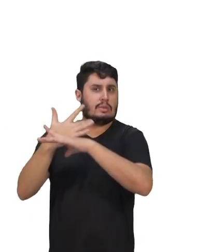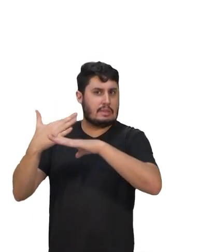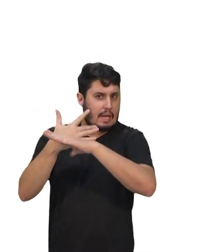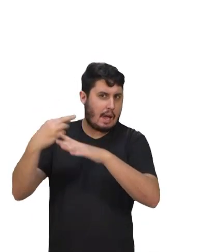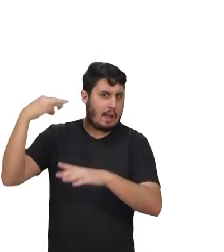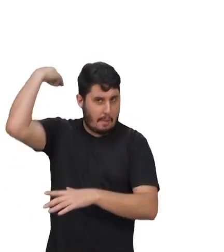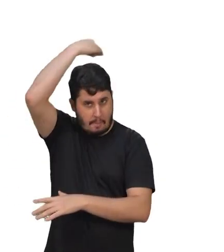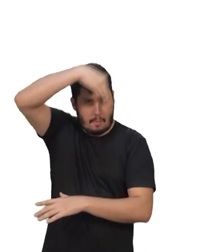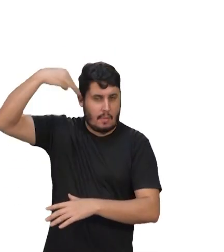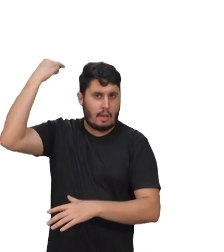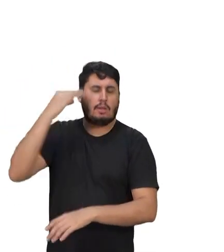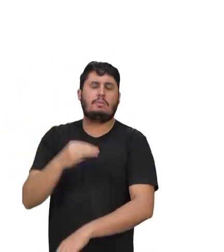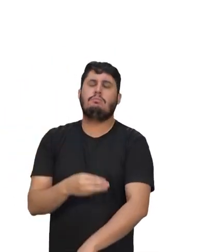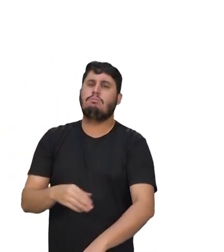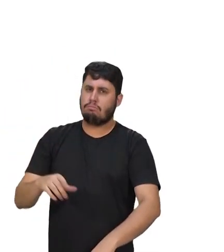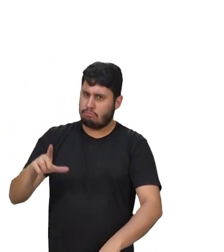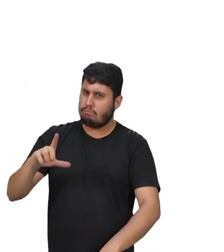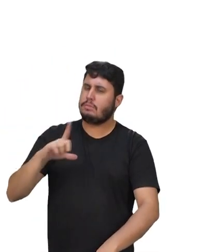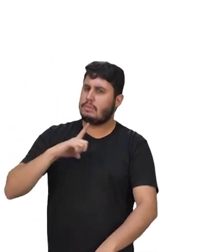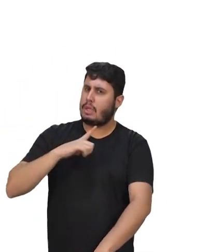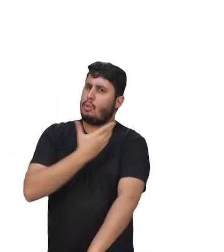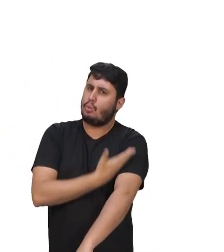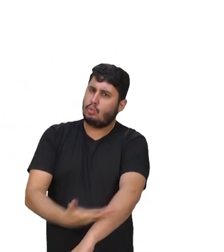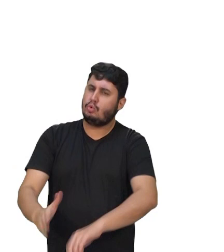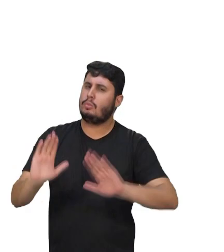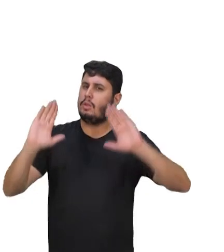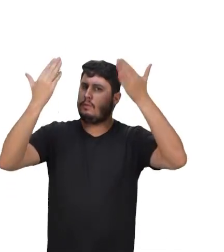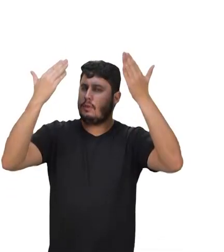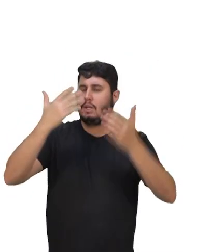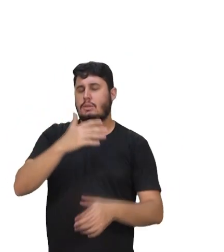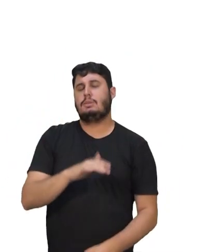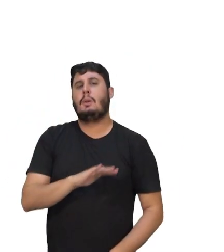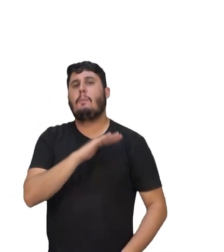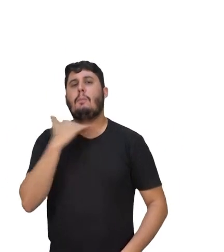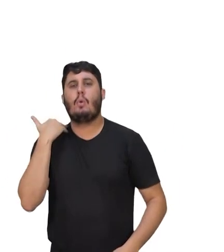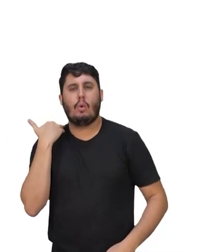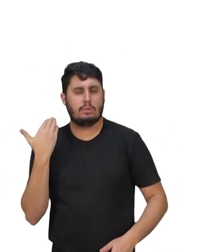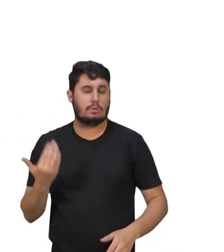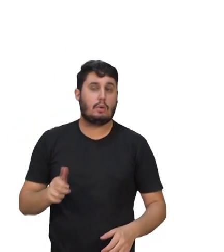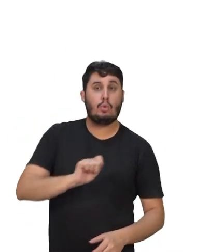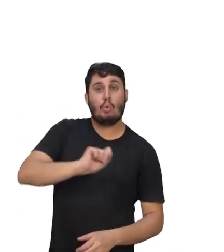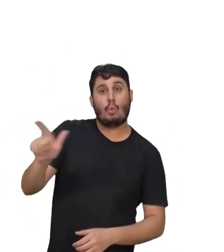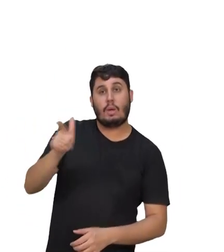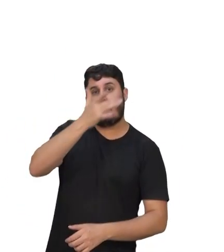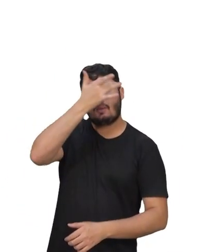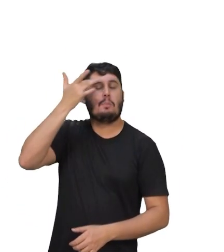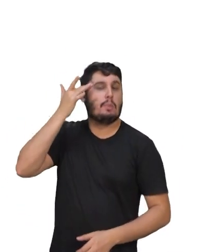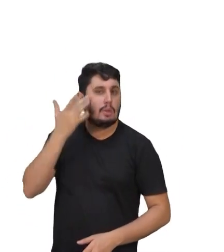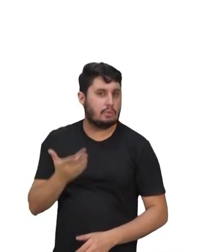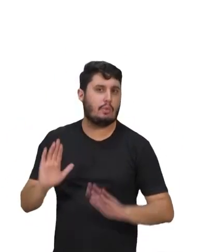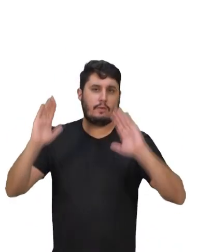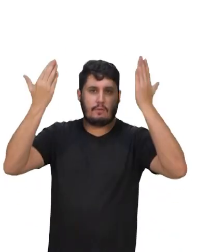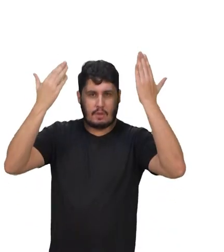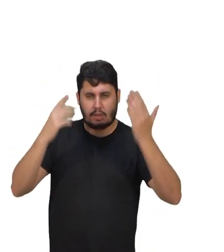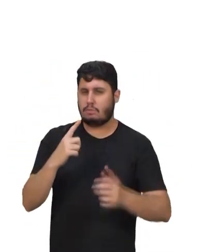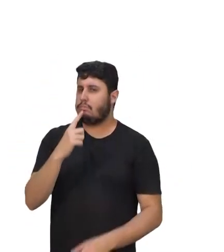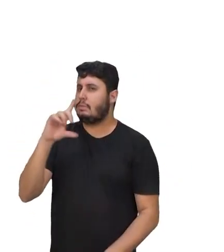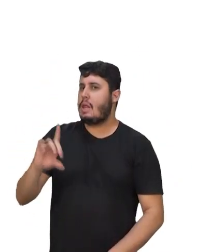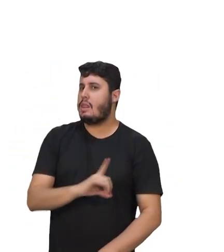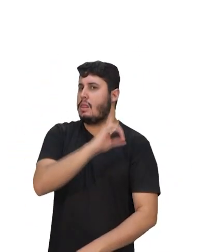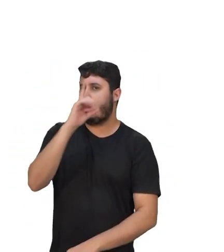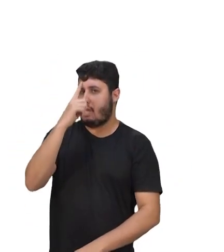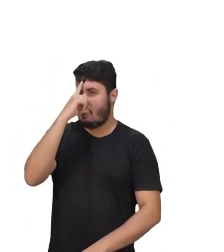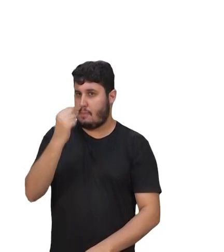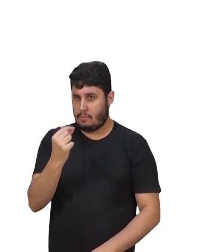Mortos, diante de 4% que resolveu optar pelo Halloween. Então vejam, a gente tem aí um texto que fala